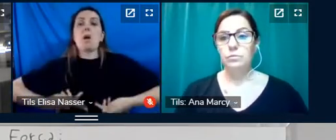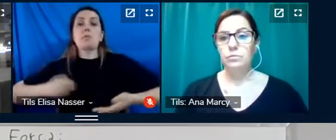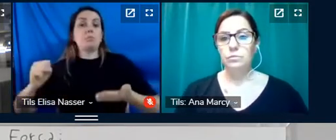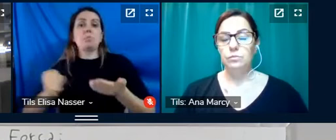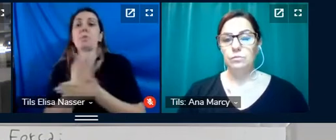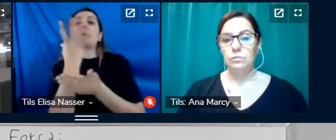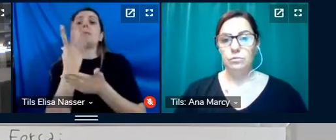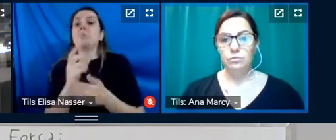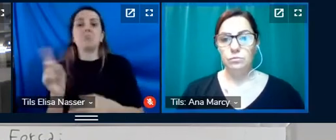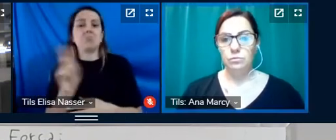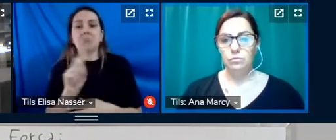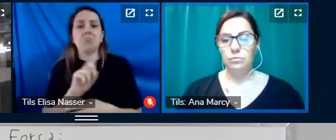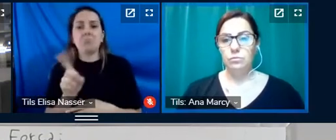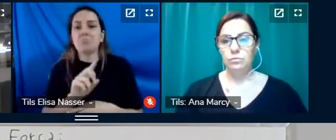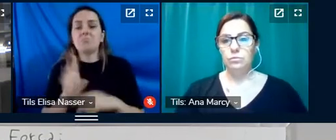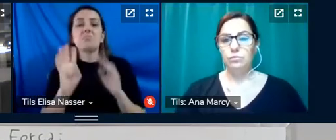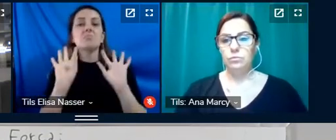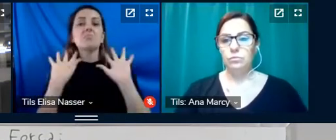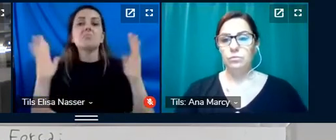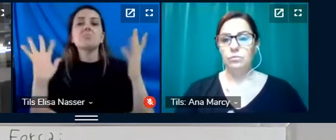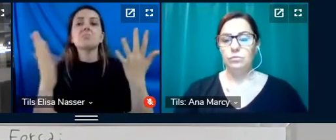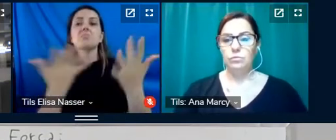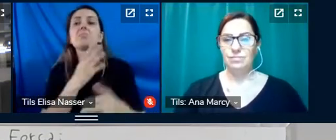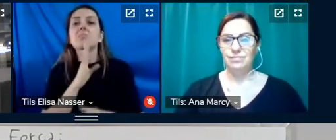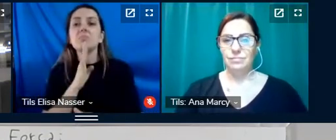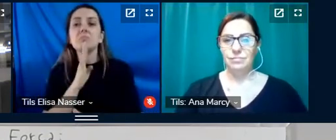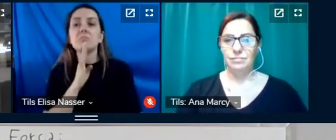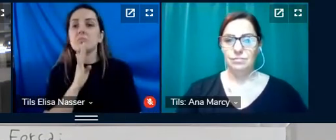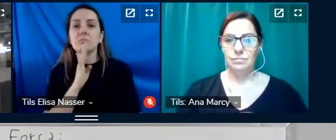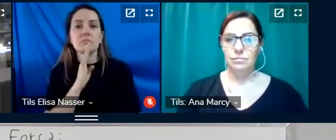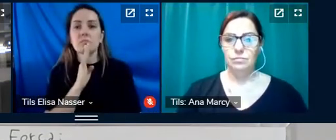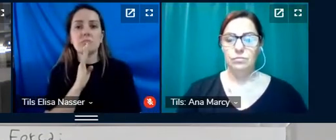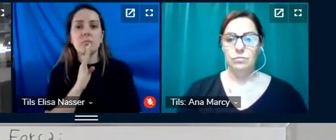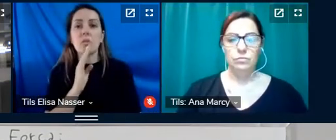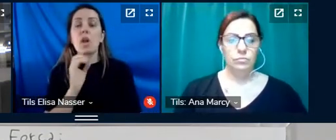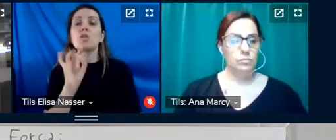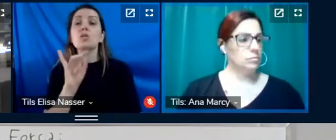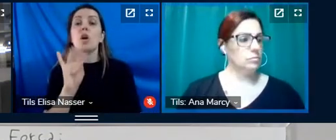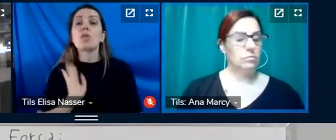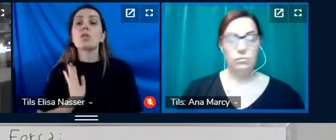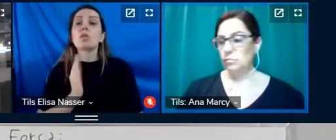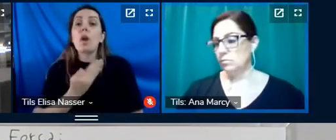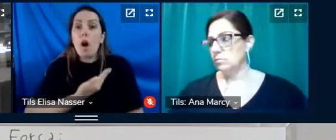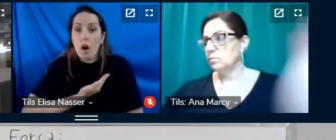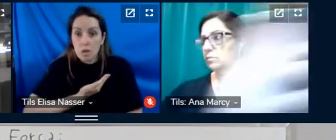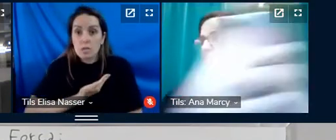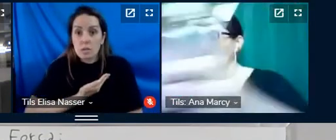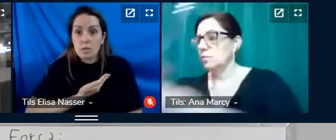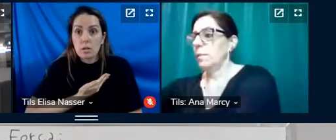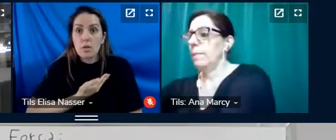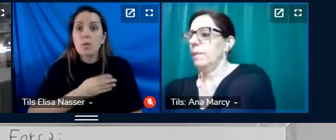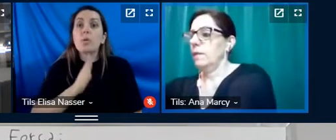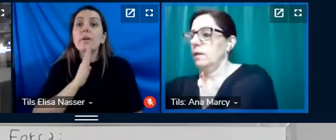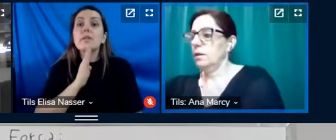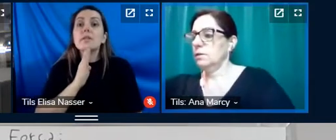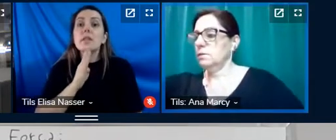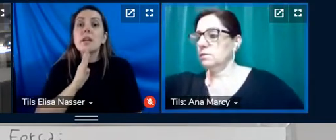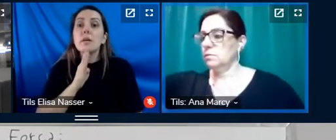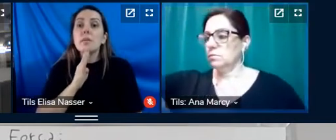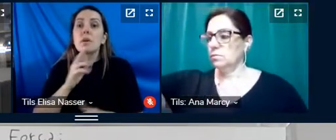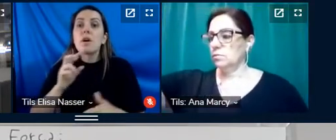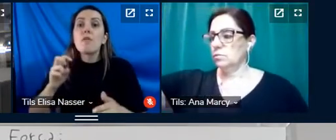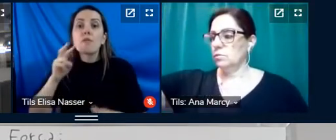Então a natureza não conhece força, só nós conhecemos força. Né? Mas a gente precisa desse tipo de